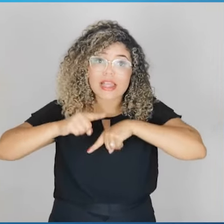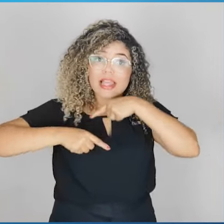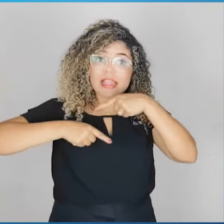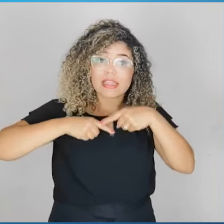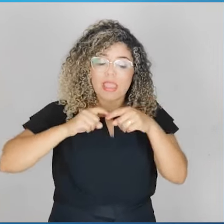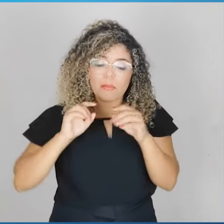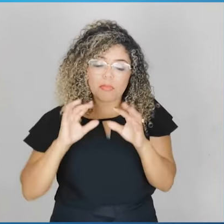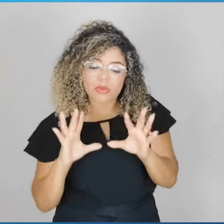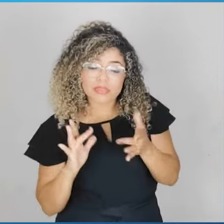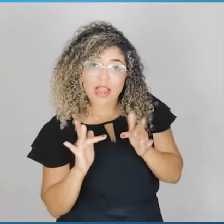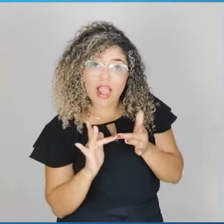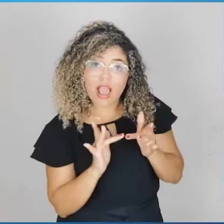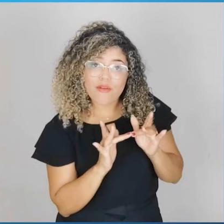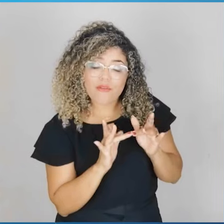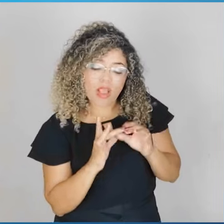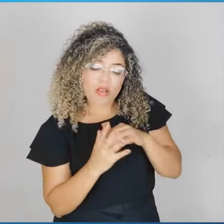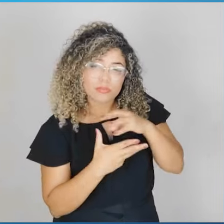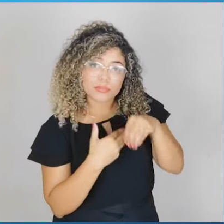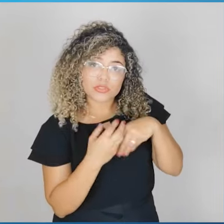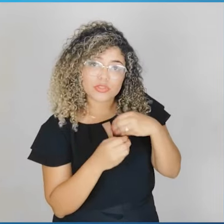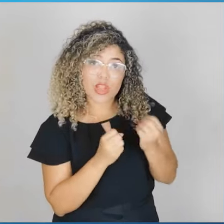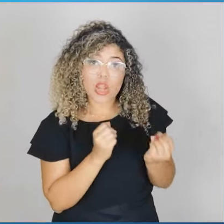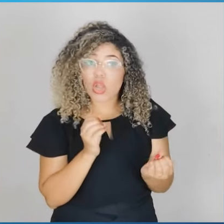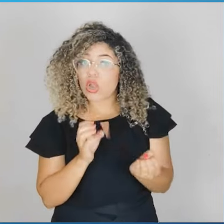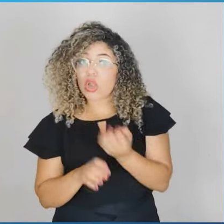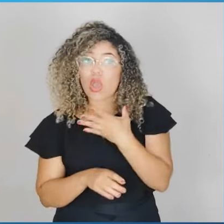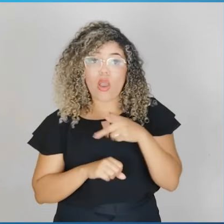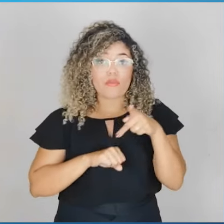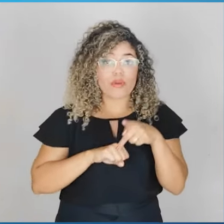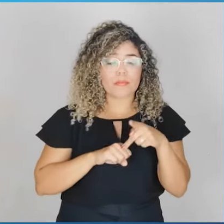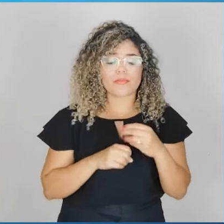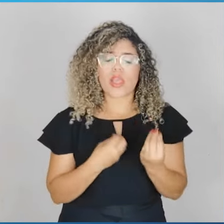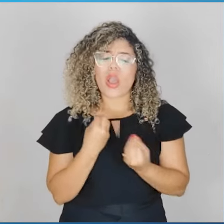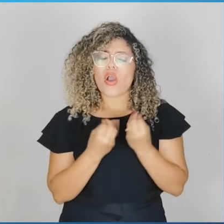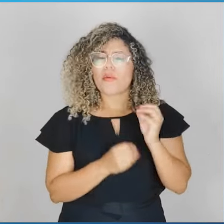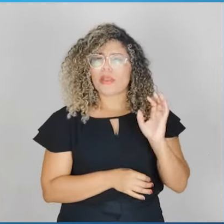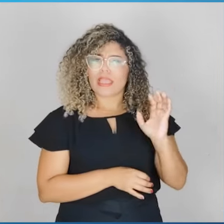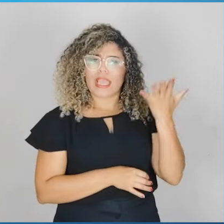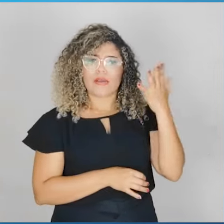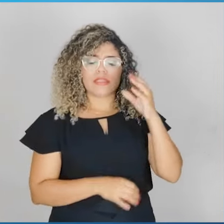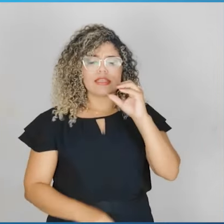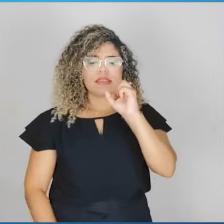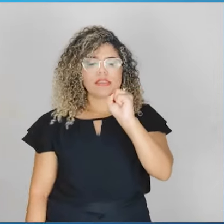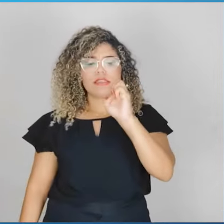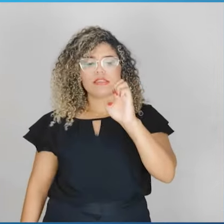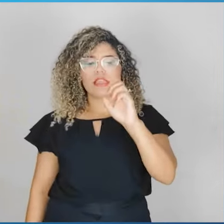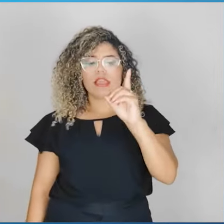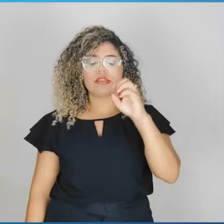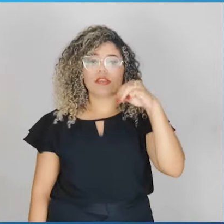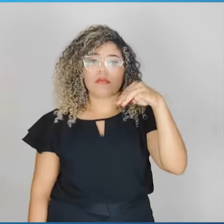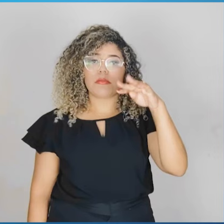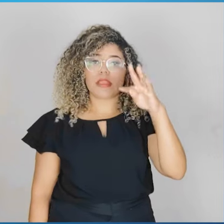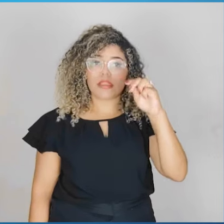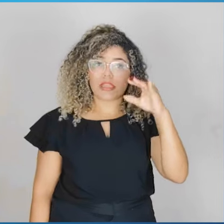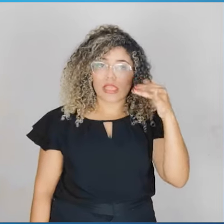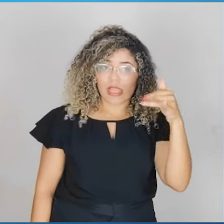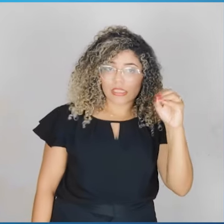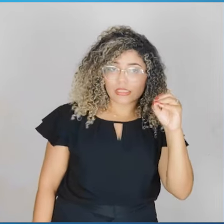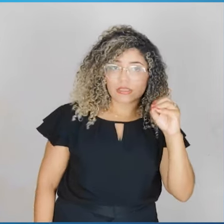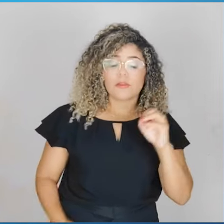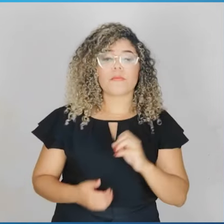aglomerando e formando novas rochas. Como que acontece essa sedimentação? Por compactação